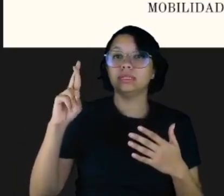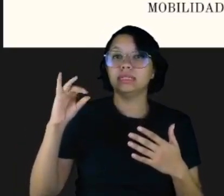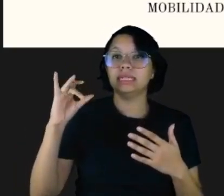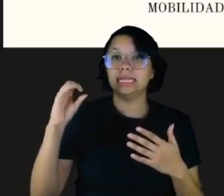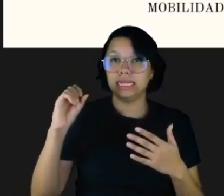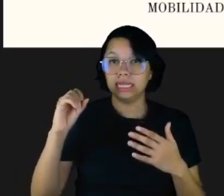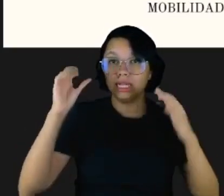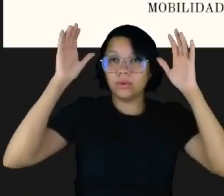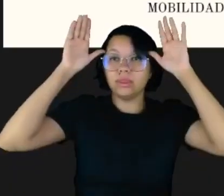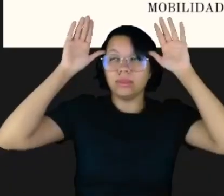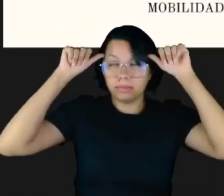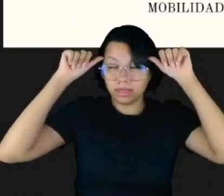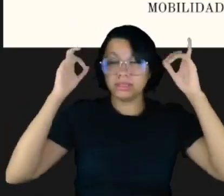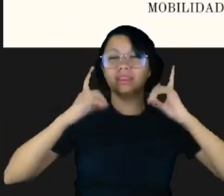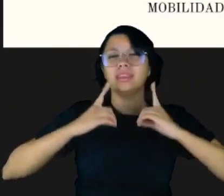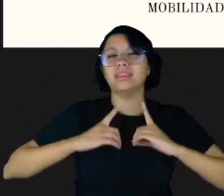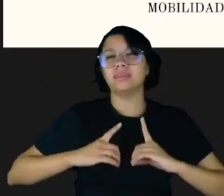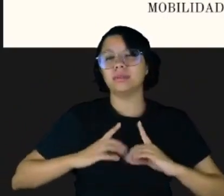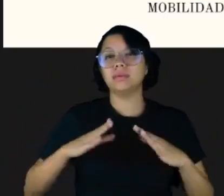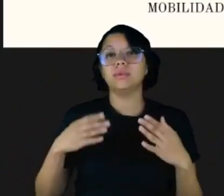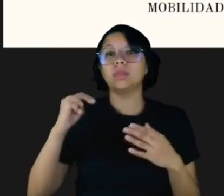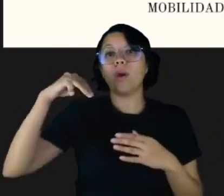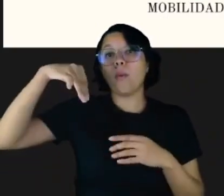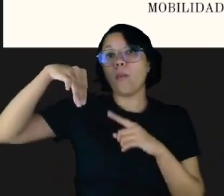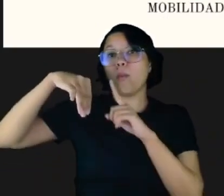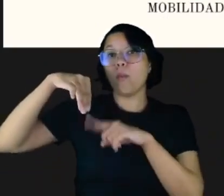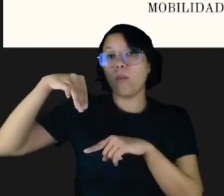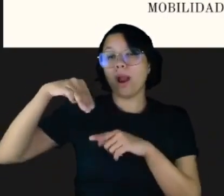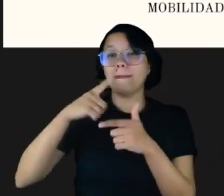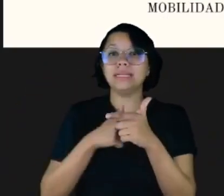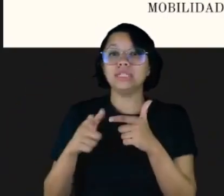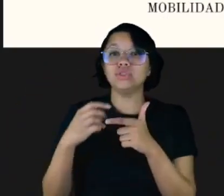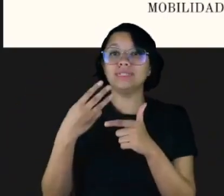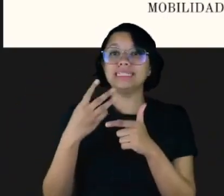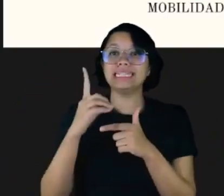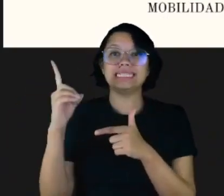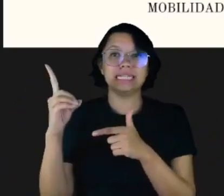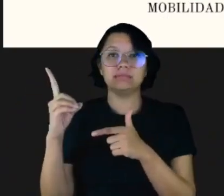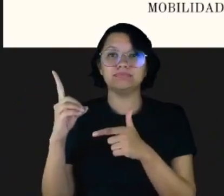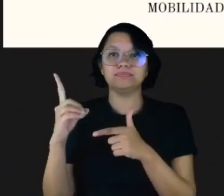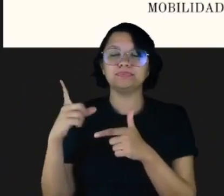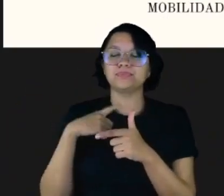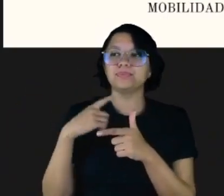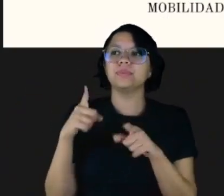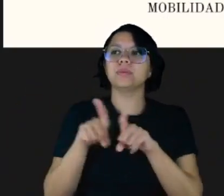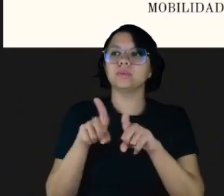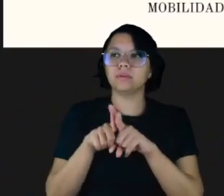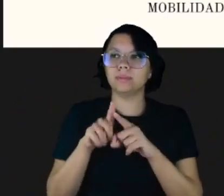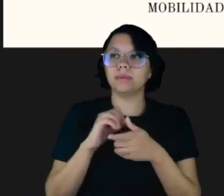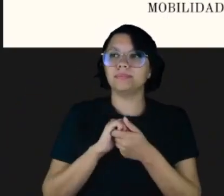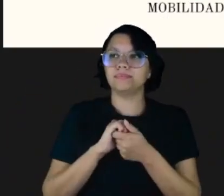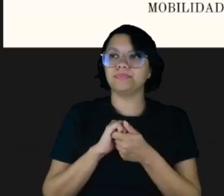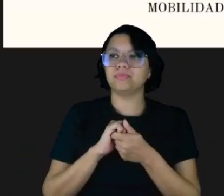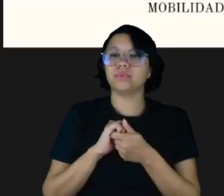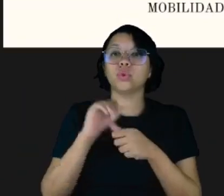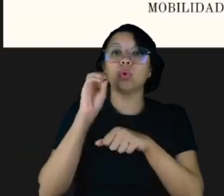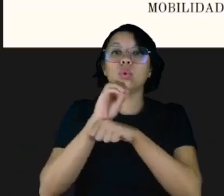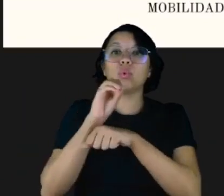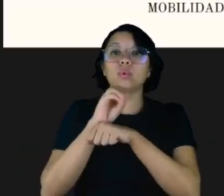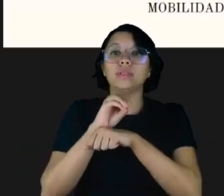depressão. Então, é um M que se divide em 3D, né? Nós temos também o cuidado